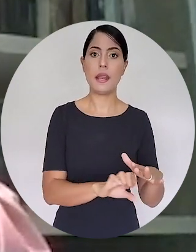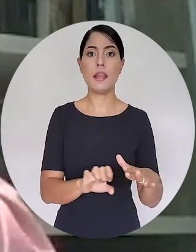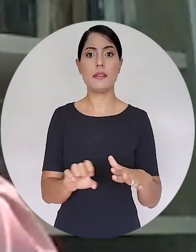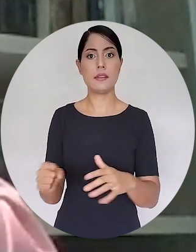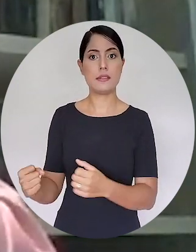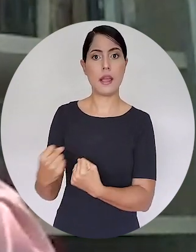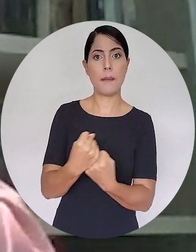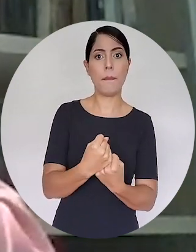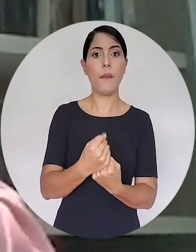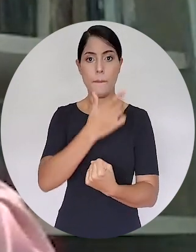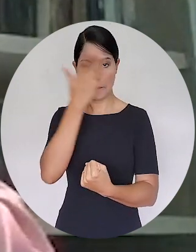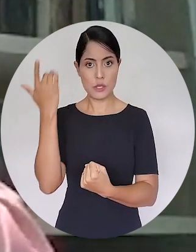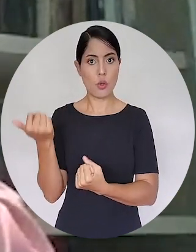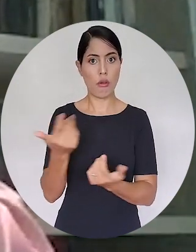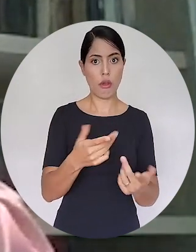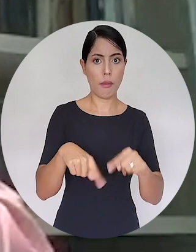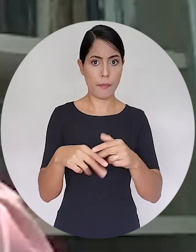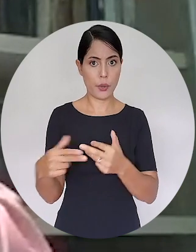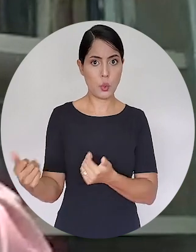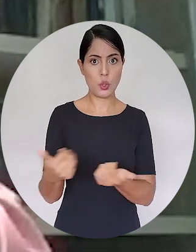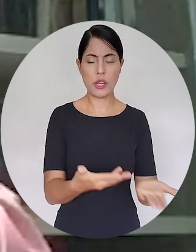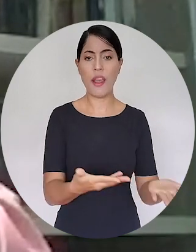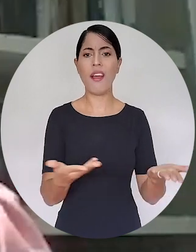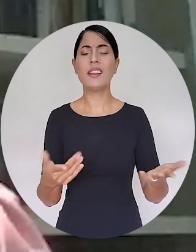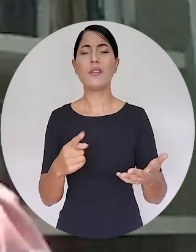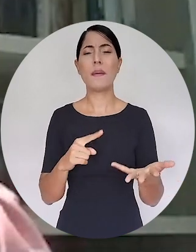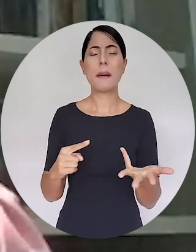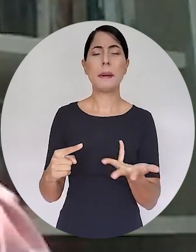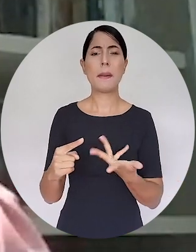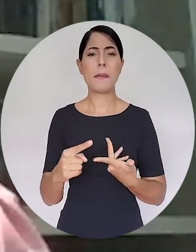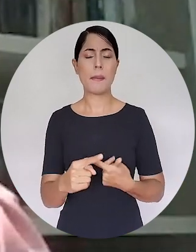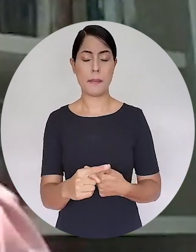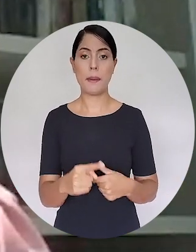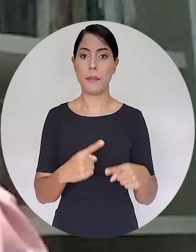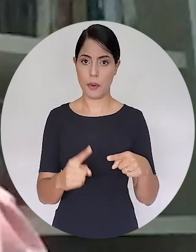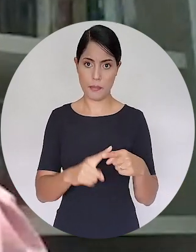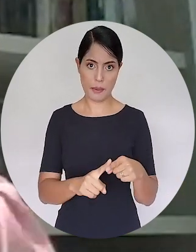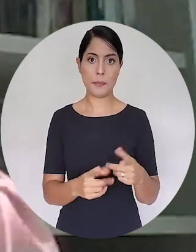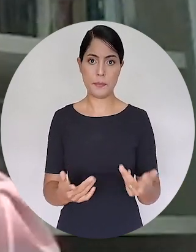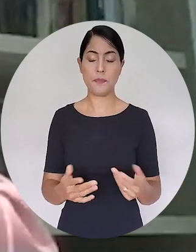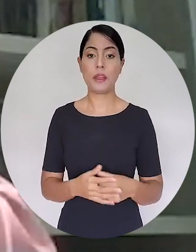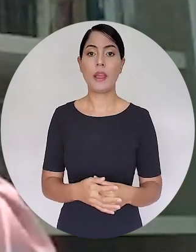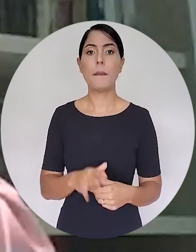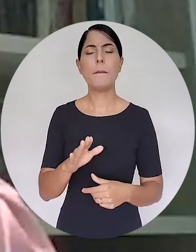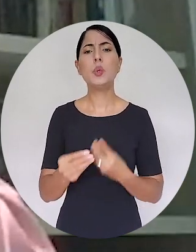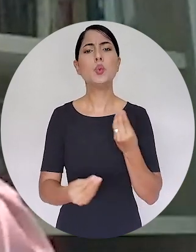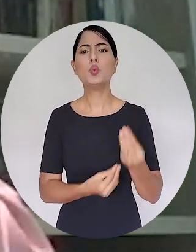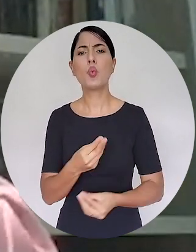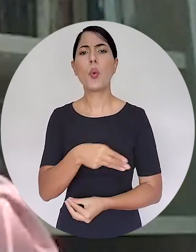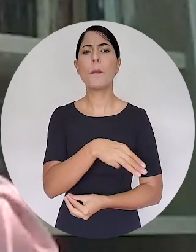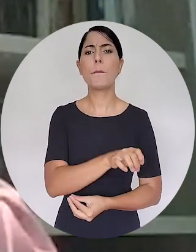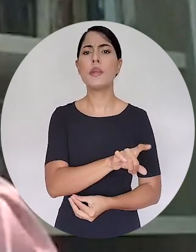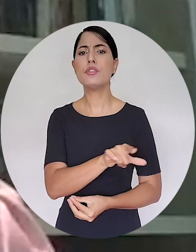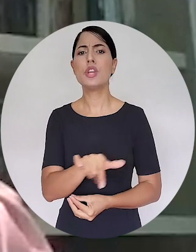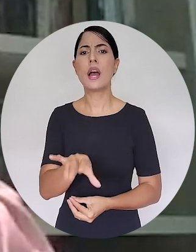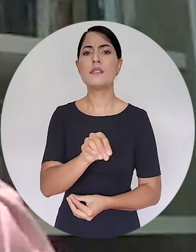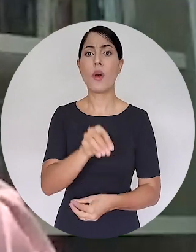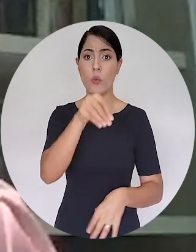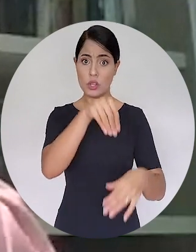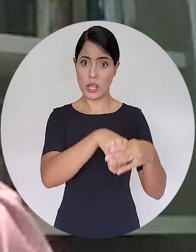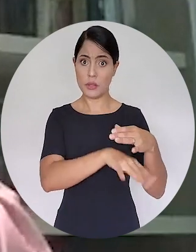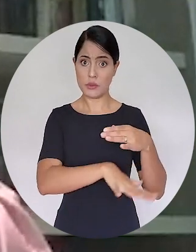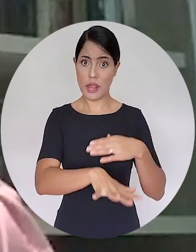comerciais. E aí você me perguntou antes, né, da importância da mediação. Eu acho que a mediação ela se destaca especialmente no